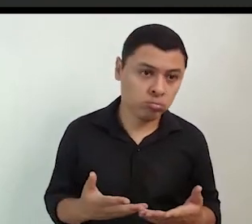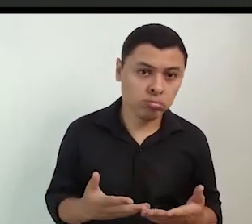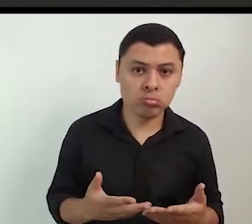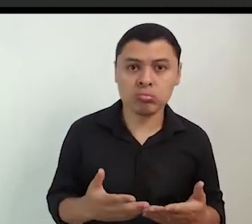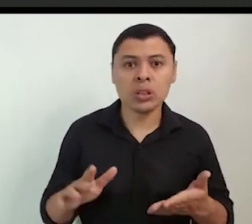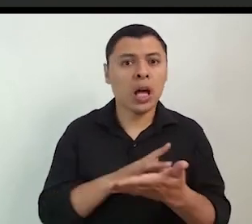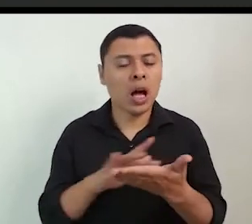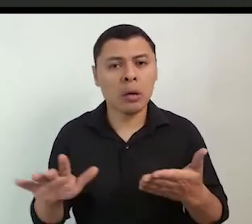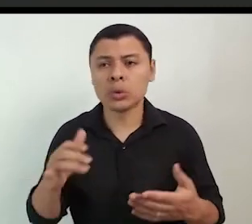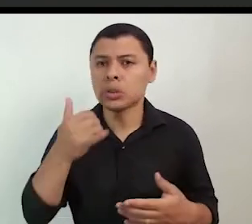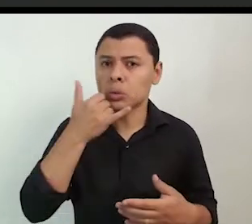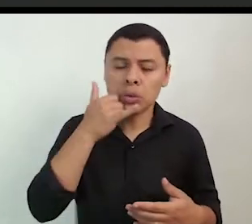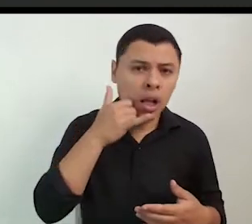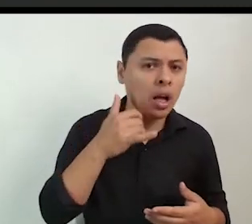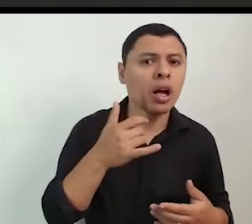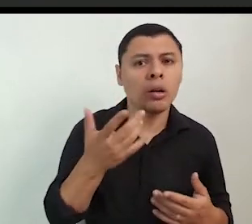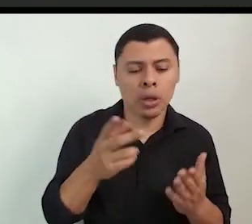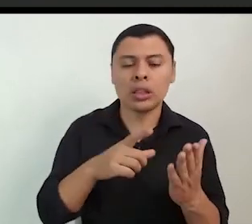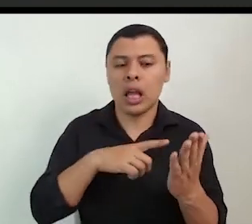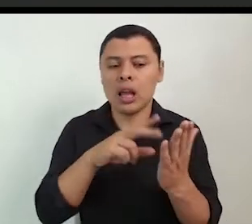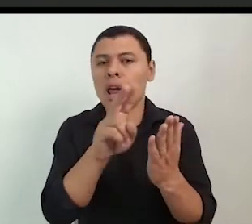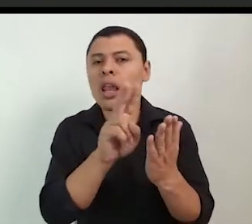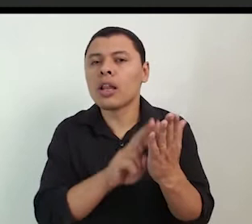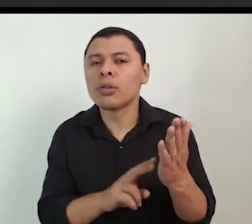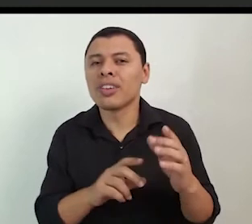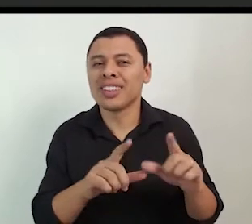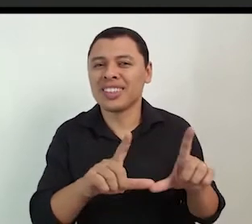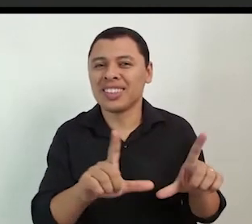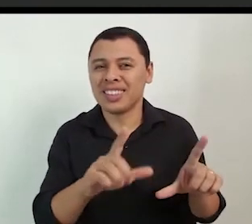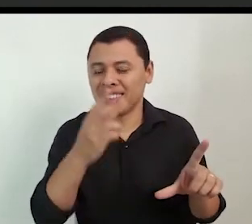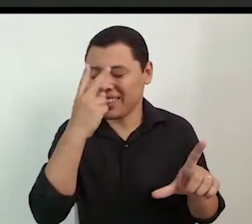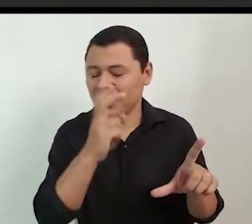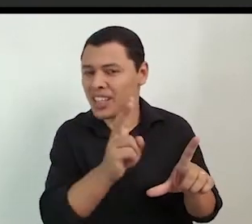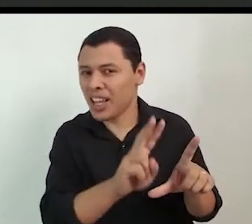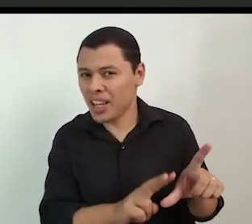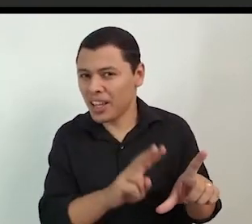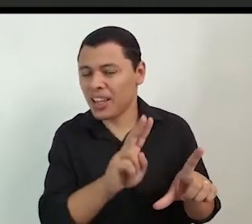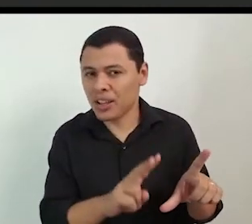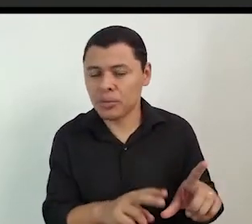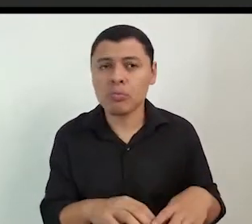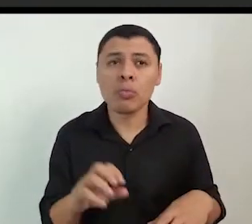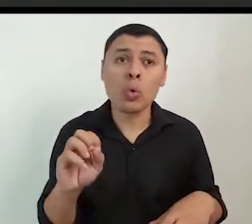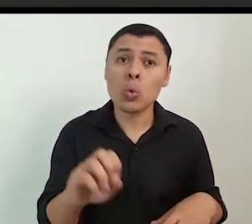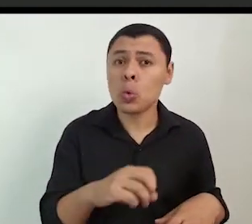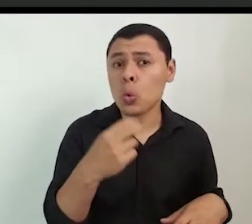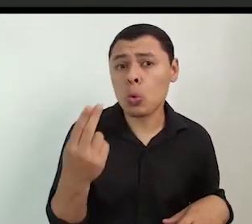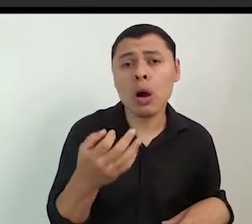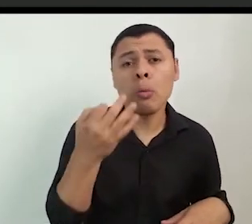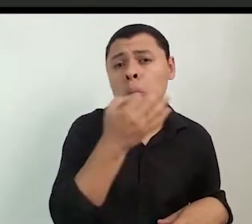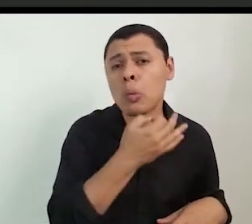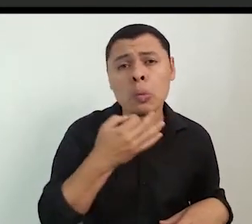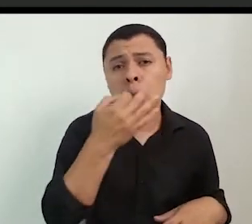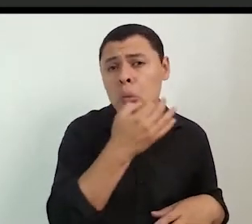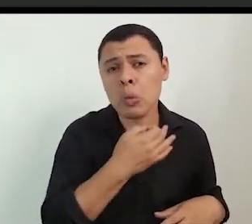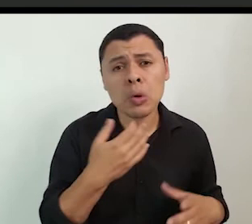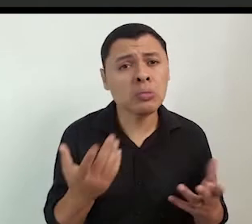tablet, celular, desde que, claro, esteja habilitado com leitor de tela para pessoa com deficiência visual, ou até mesmo oralmente, em